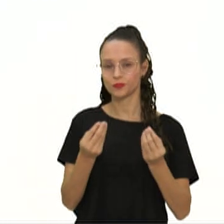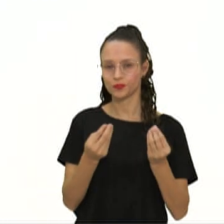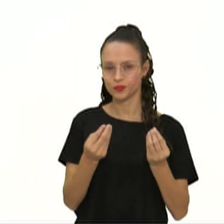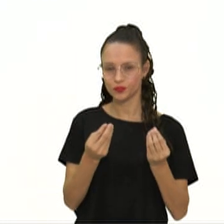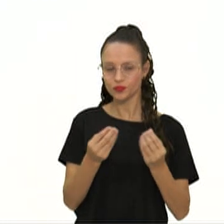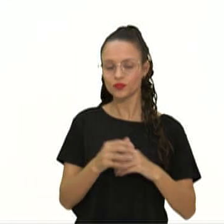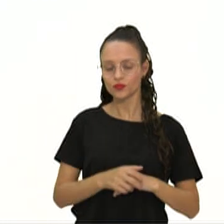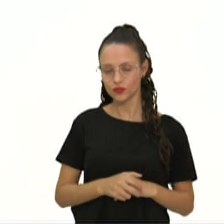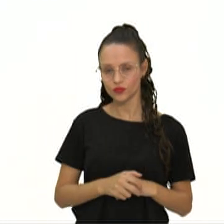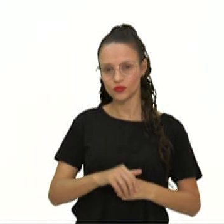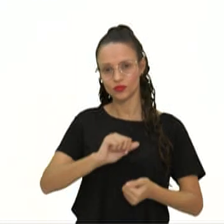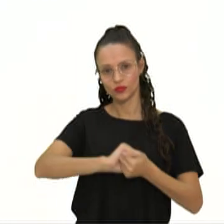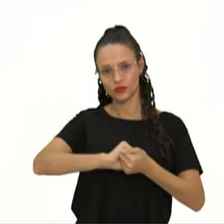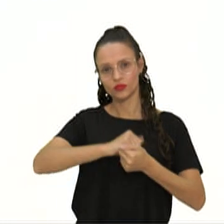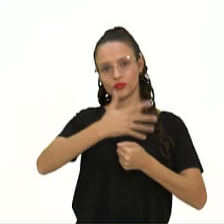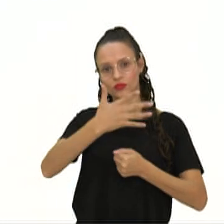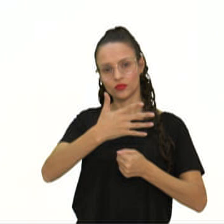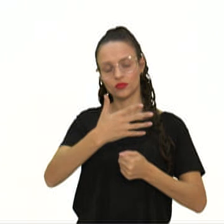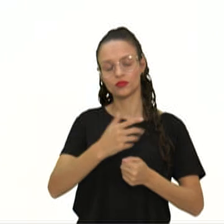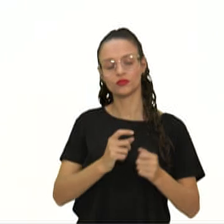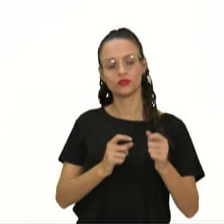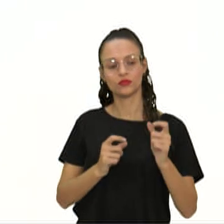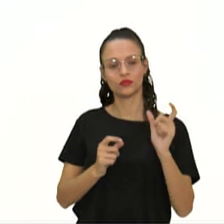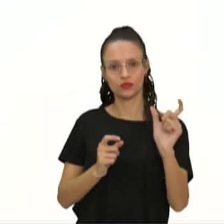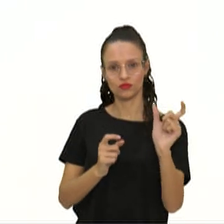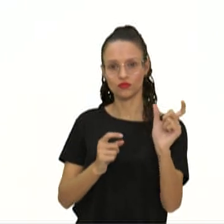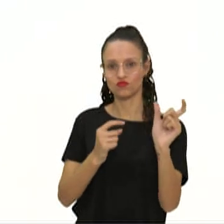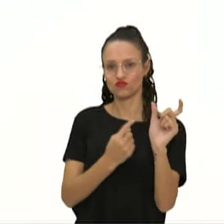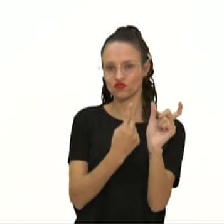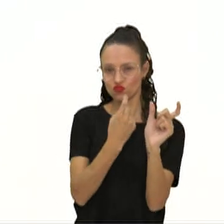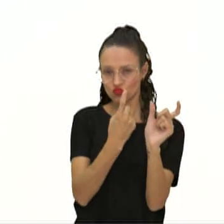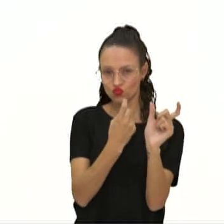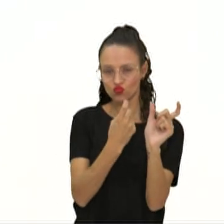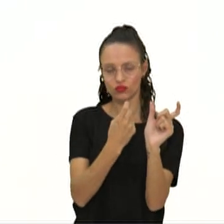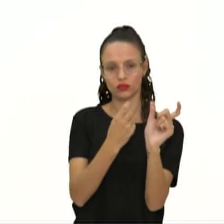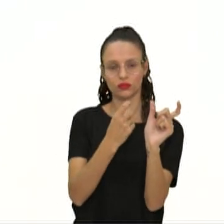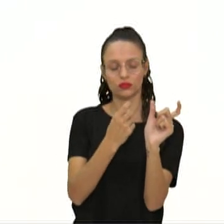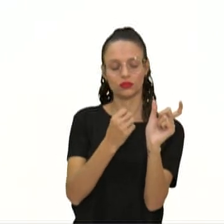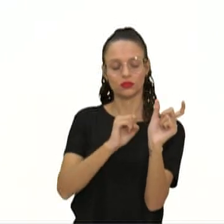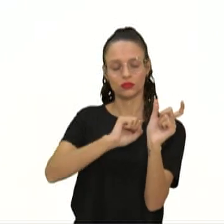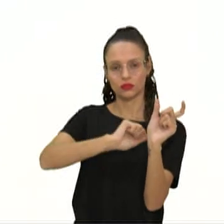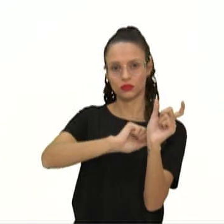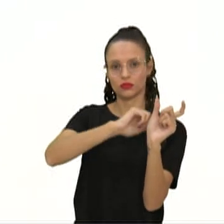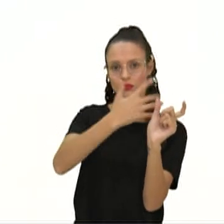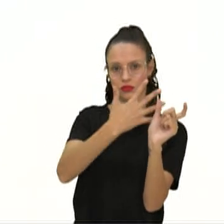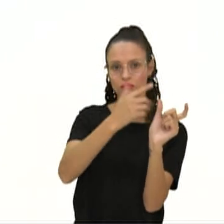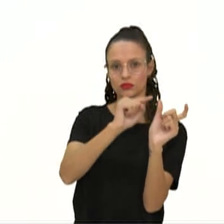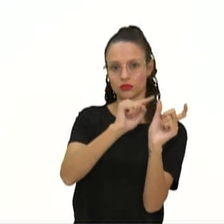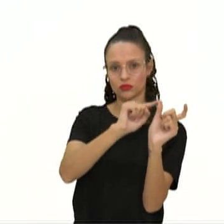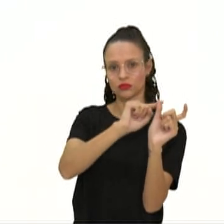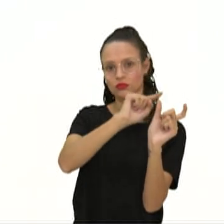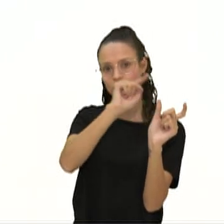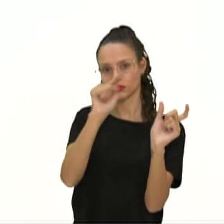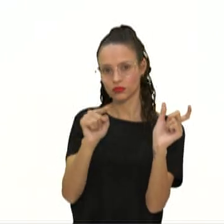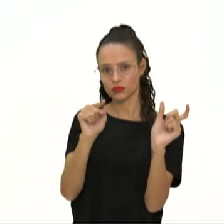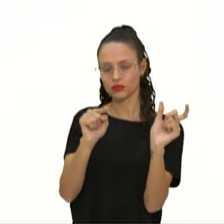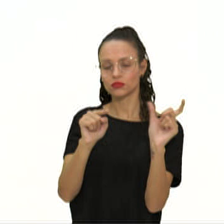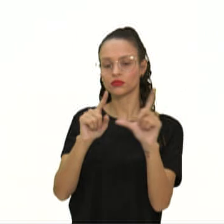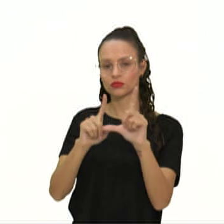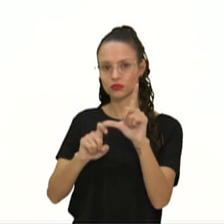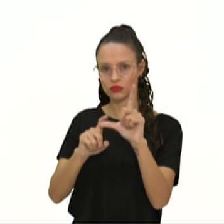de polinômios? Potência de monômio é só você calcular ali a potência da parte do coeficiente, a potência da parte